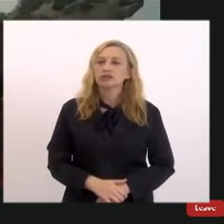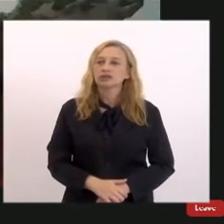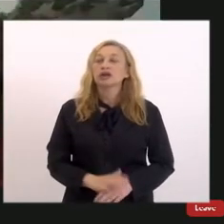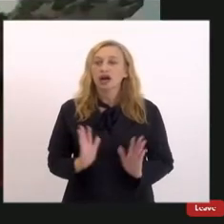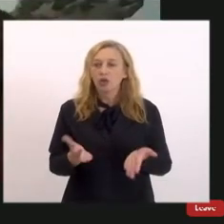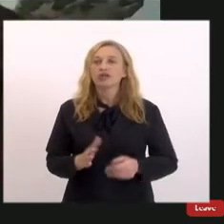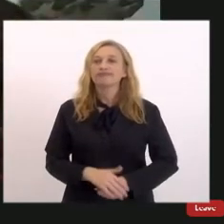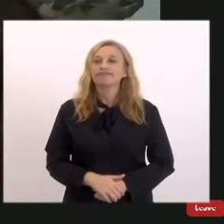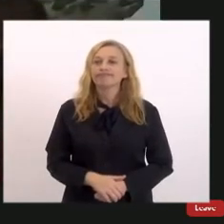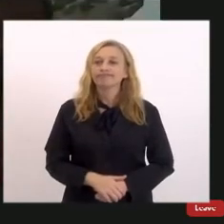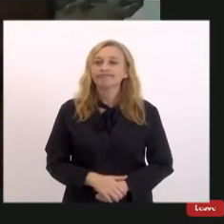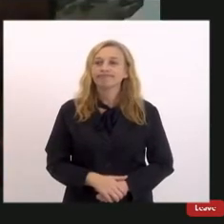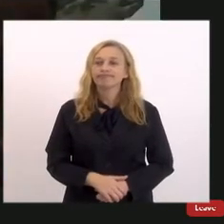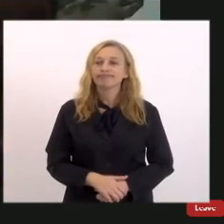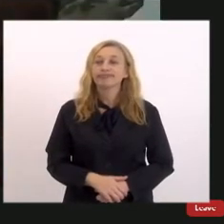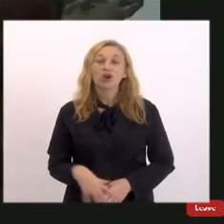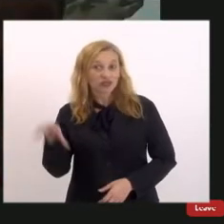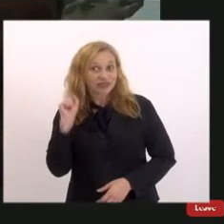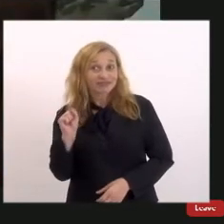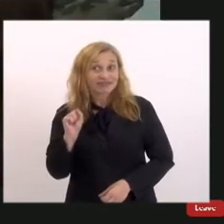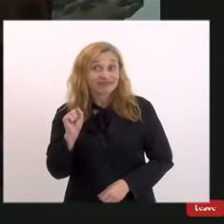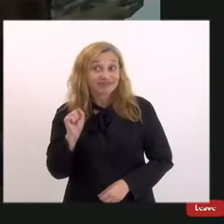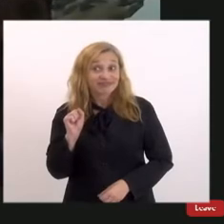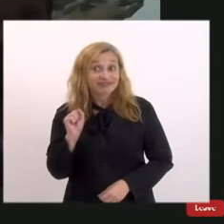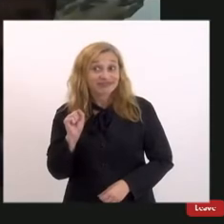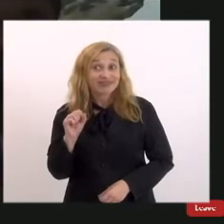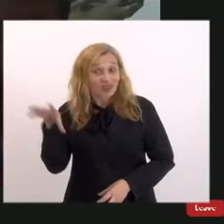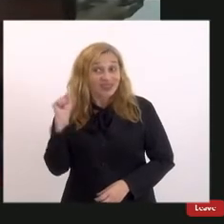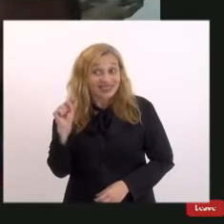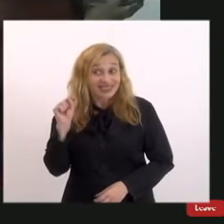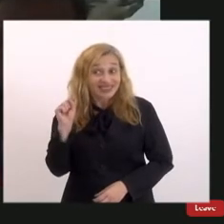Agora abriu. Agora estão me ouvindo.